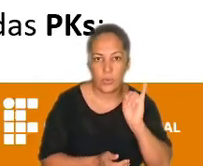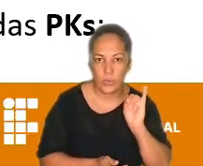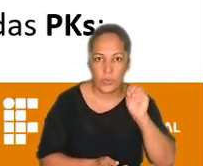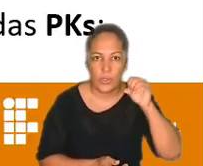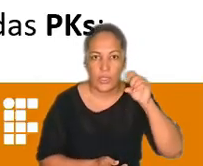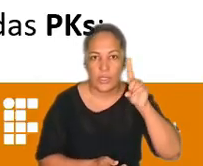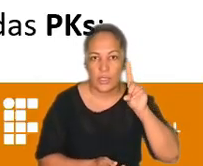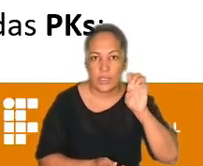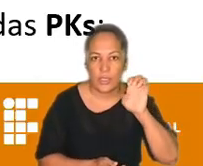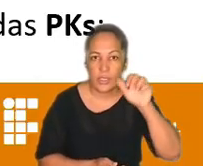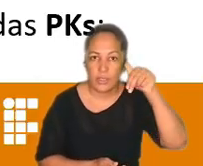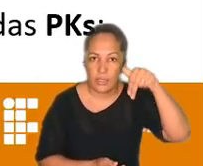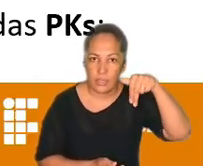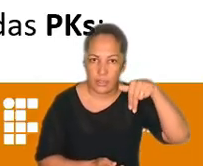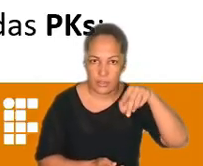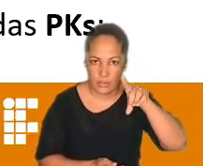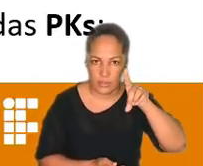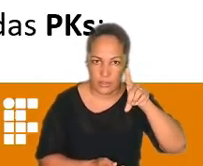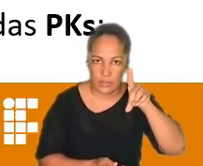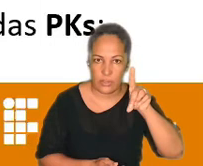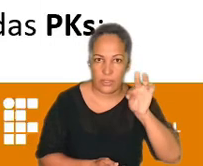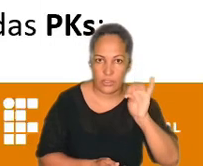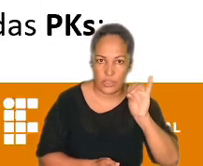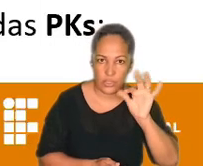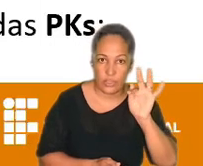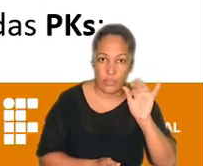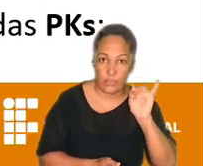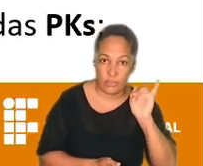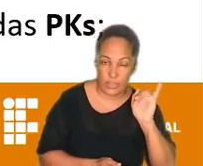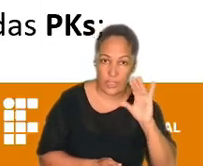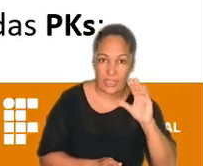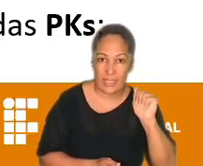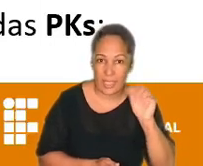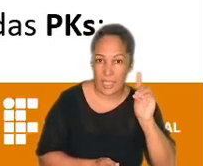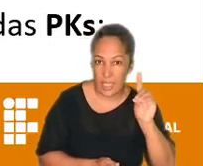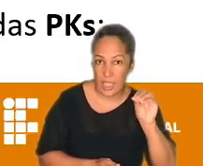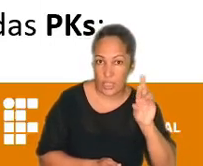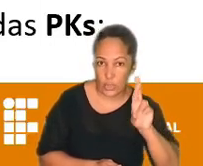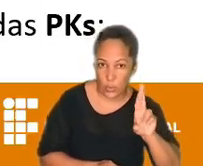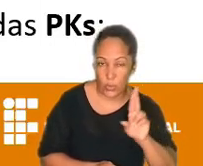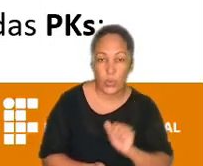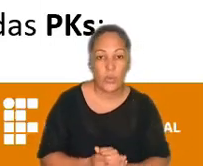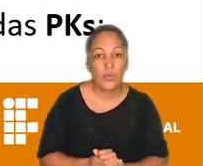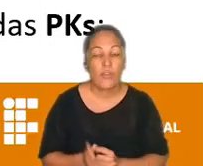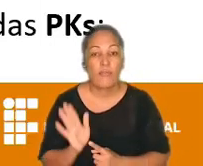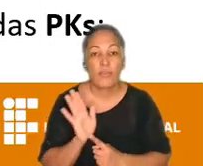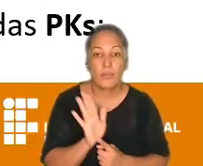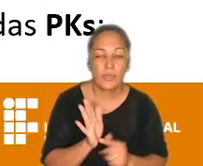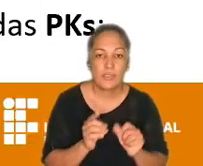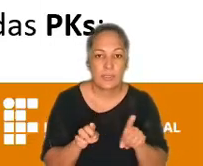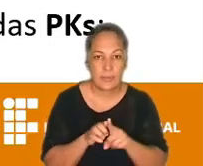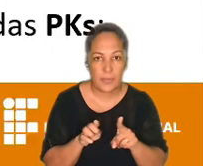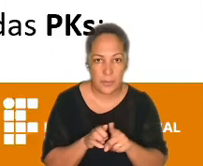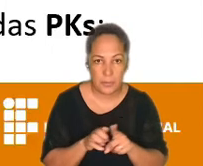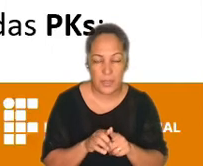vai referenciar, ela é uma referência, tá? Ela corresponde ao atributo identificador